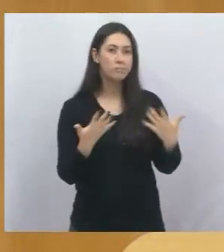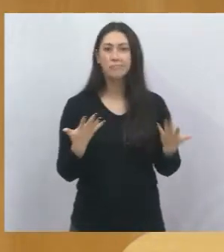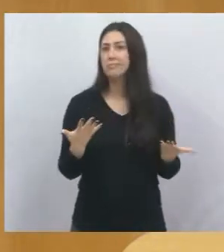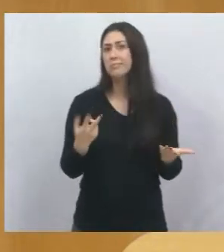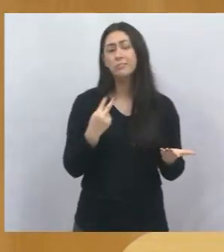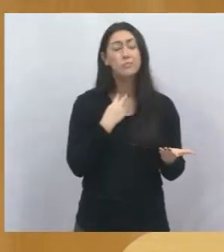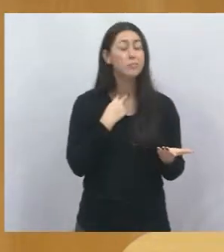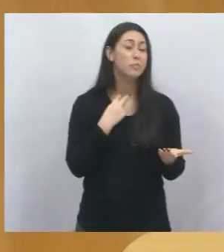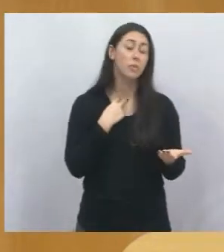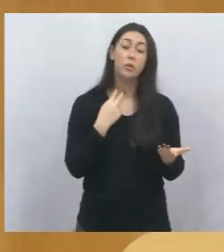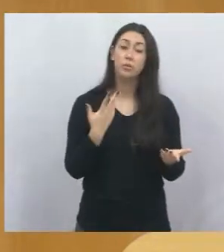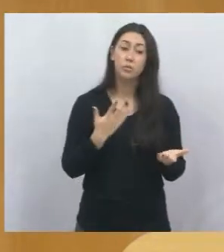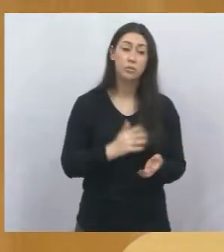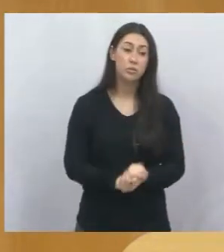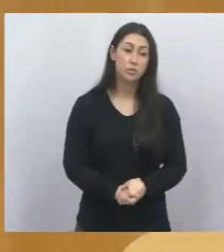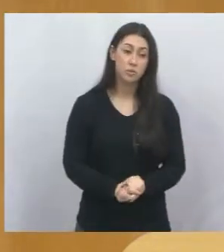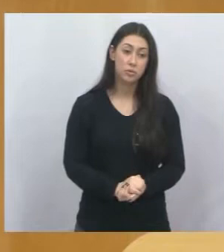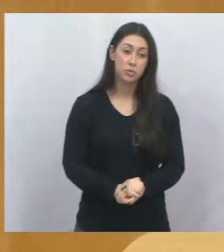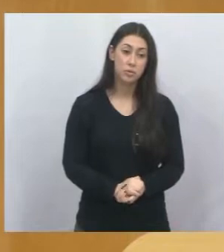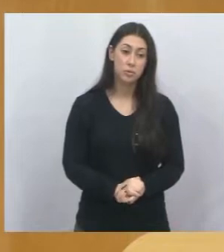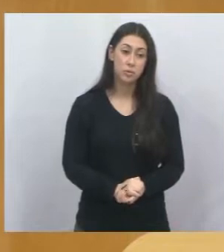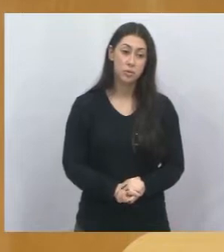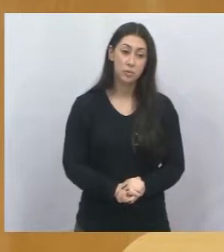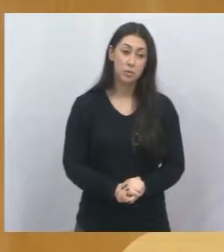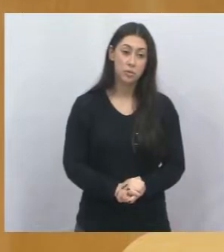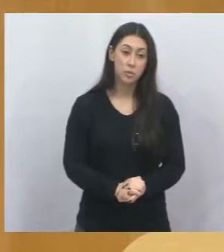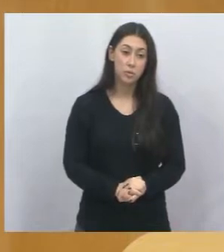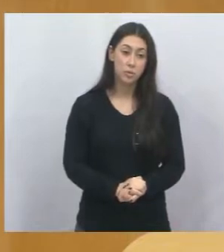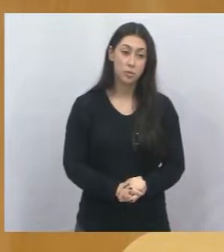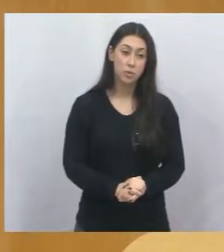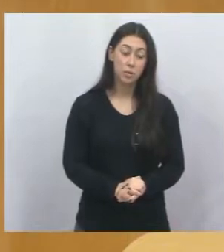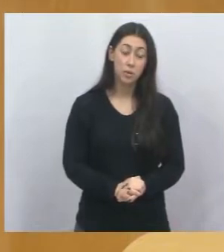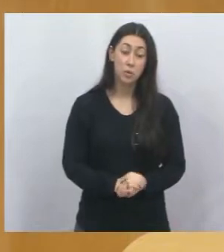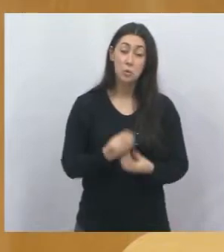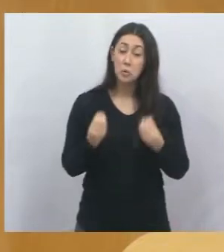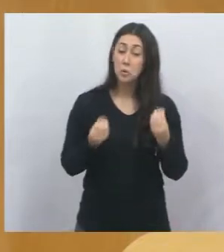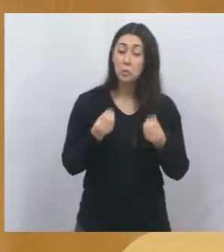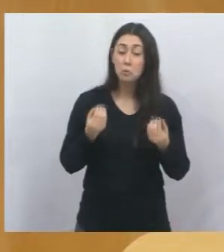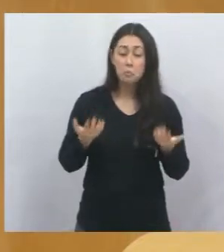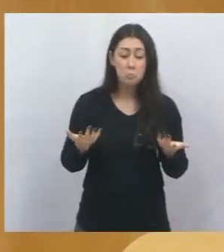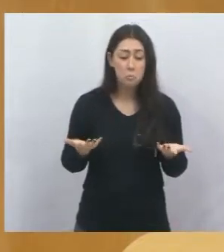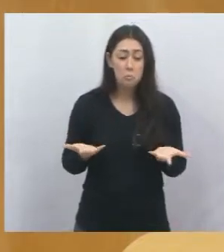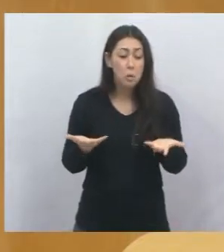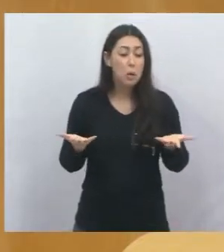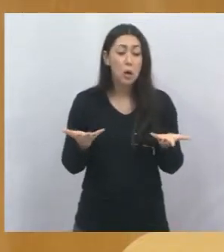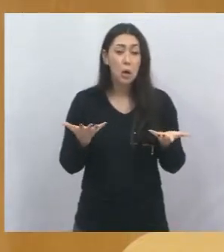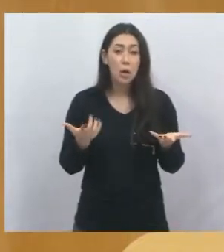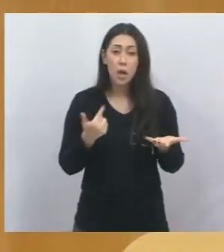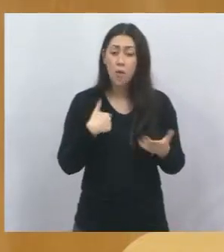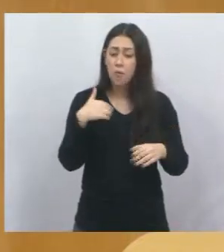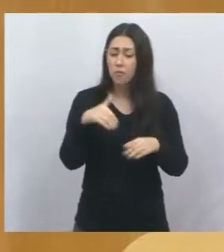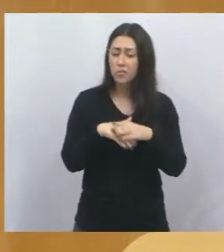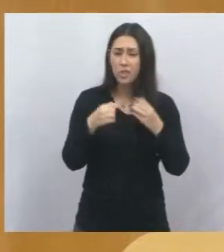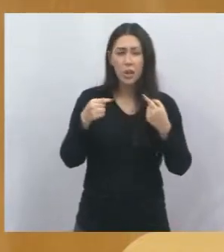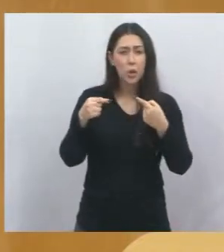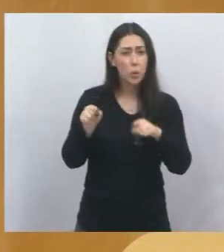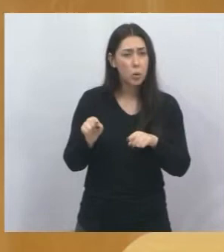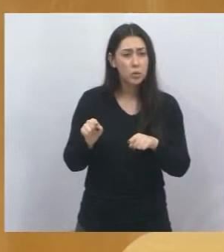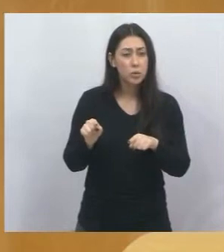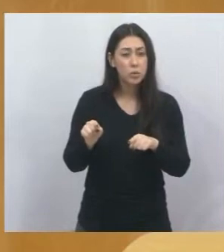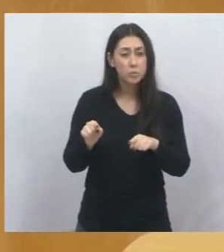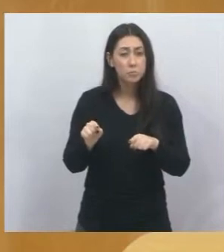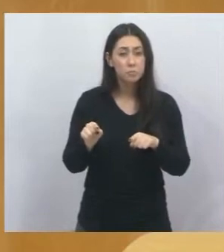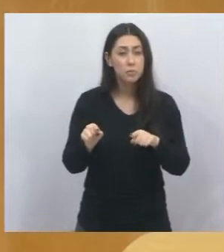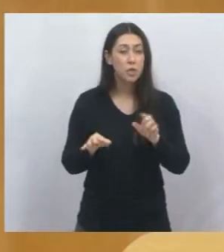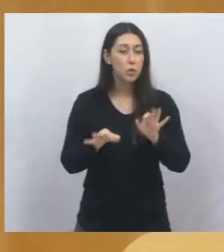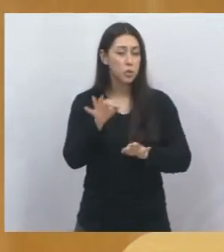dá. Qual é a motivação que eu tenho para votar contra? Jurídica e